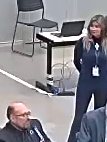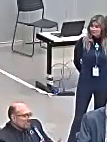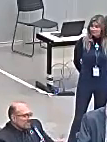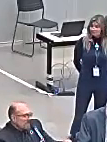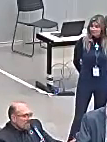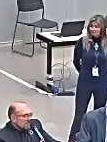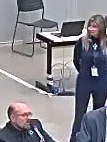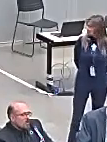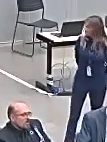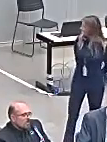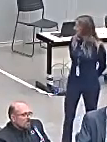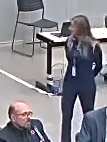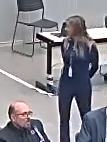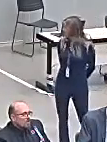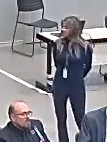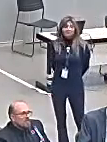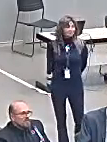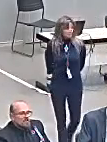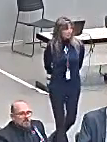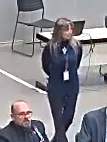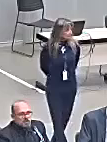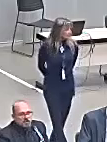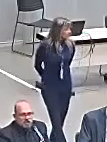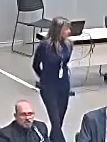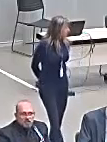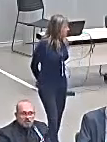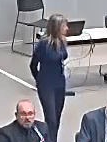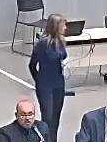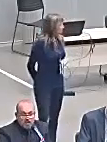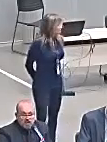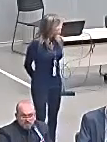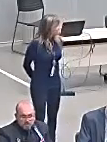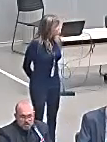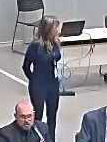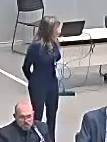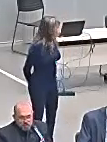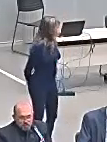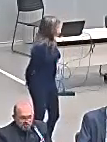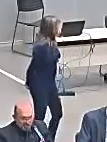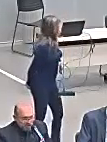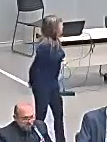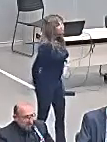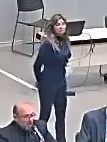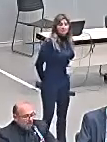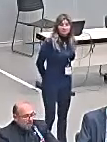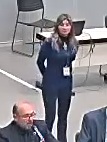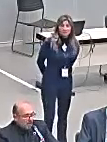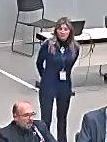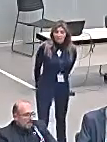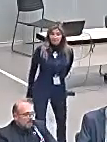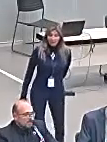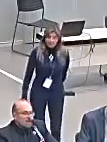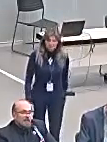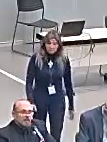interior para conversarmos com com os representantes da entidades associações e afins